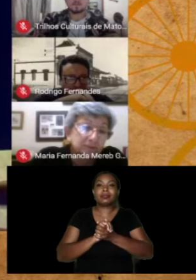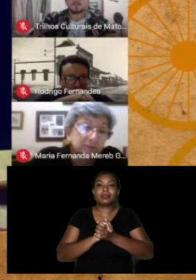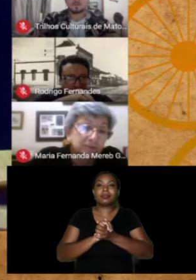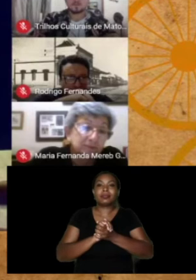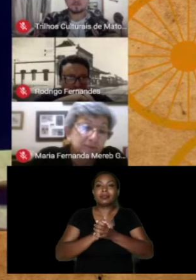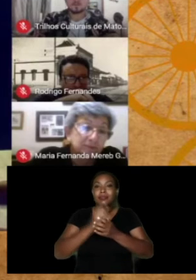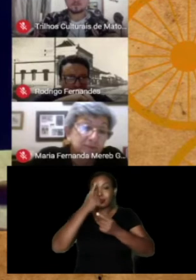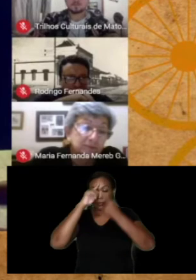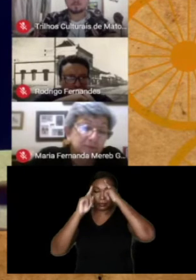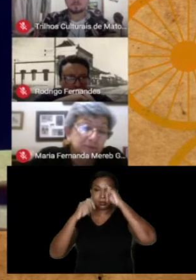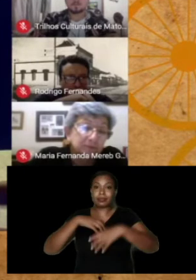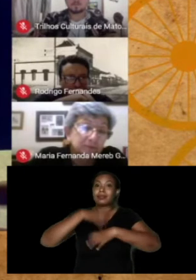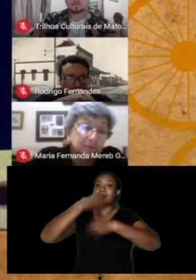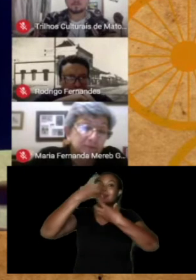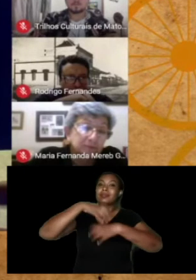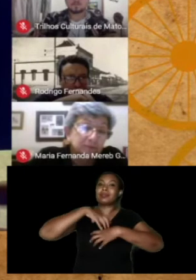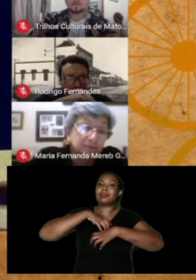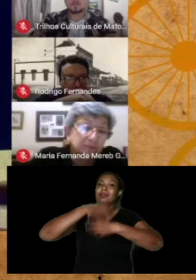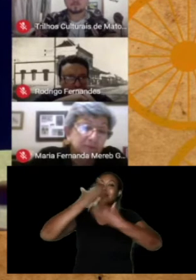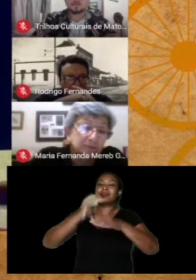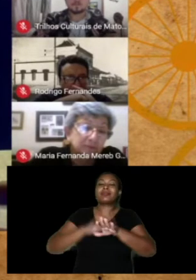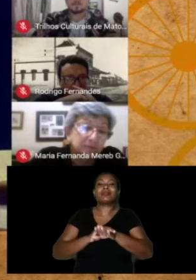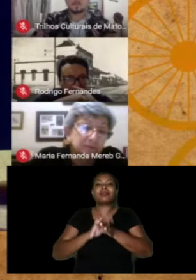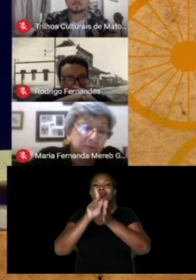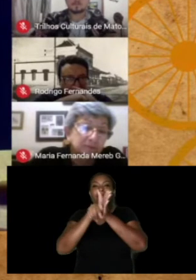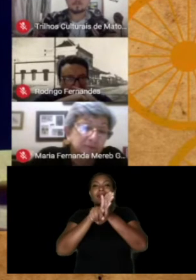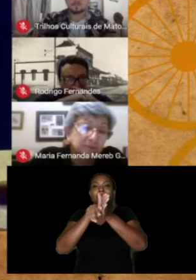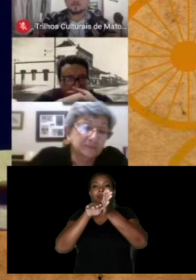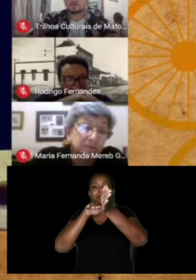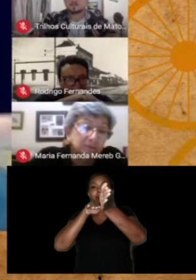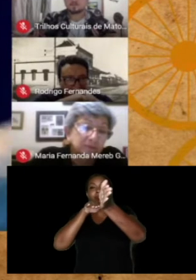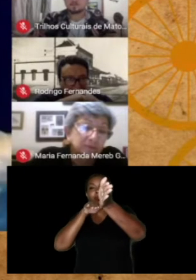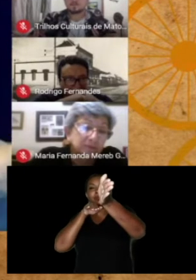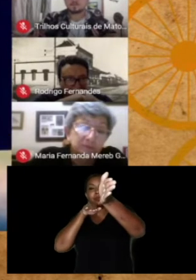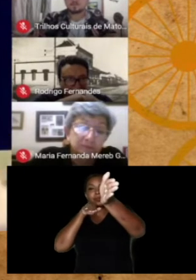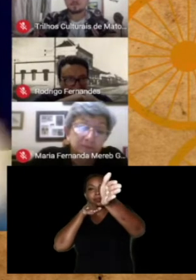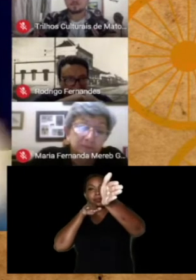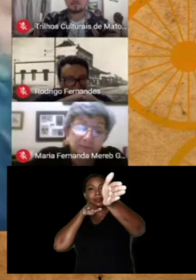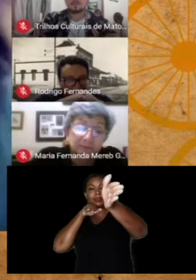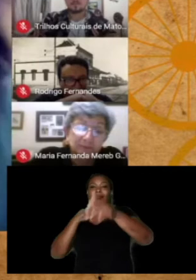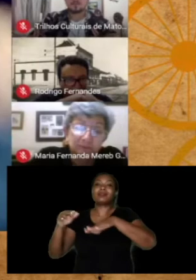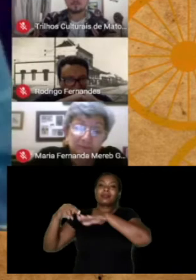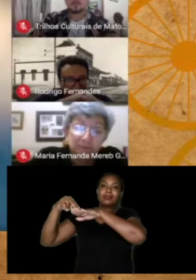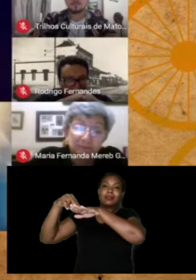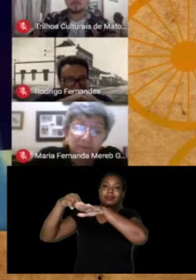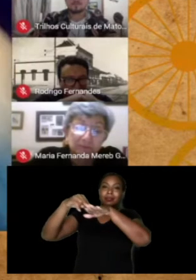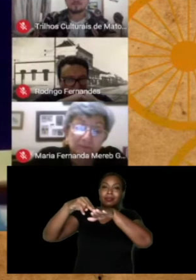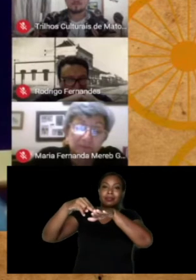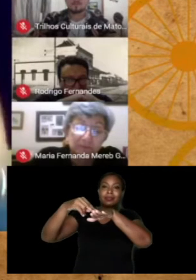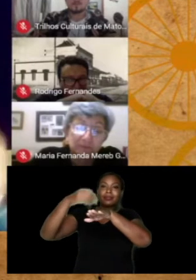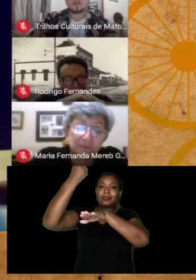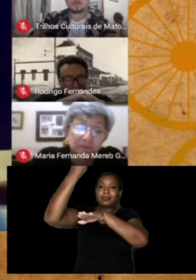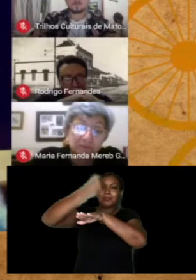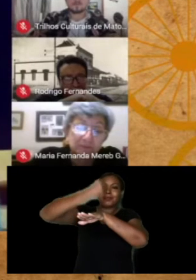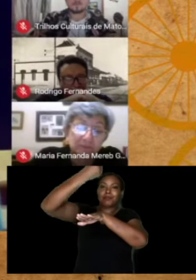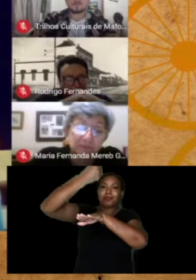esse trecho da viagem naqueles vagões de levar carro. Era só uma plataforma com algumas